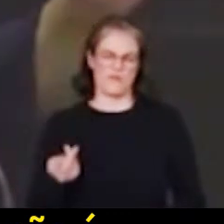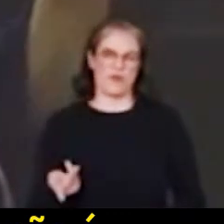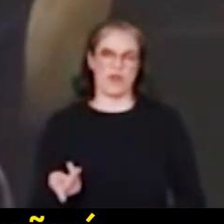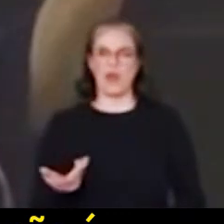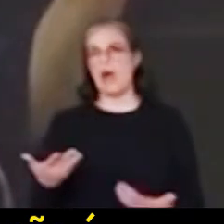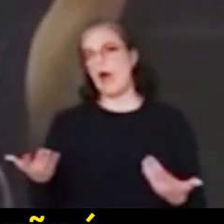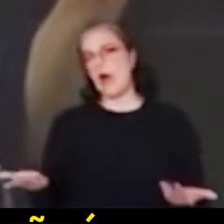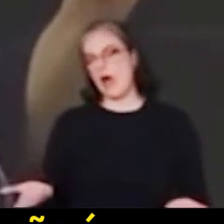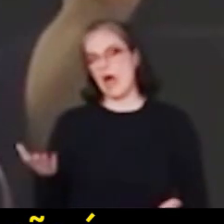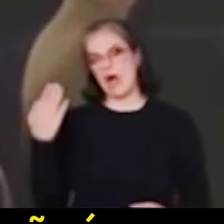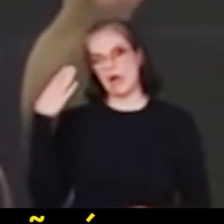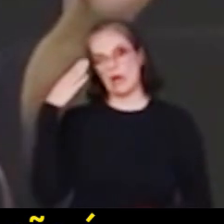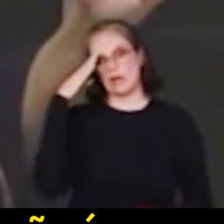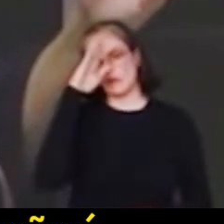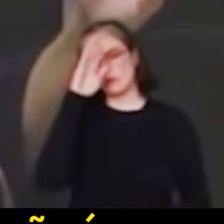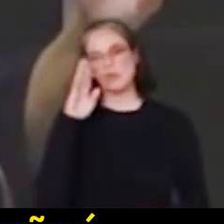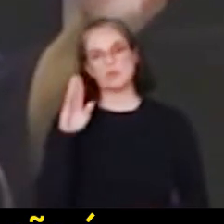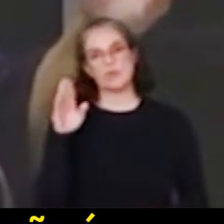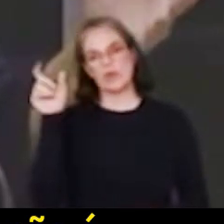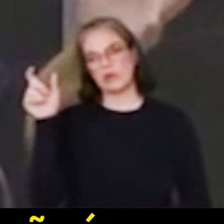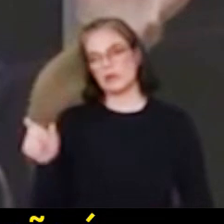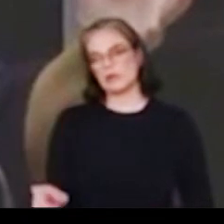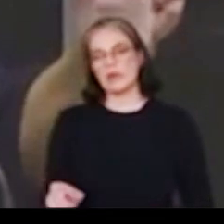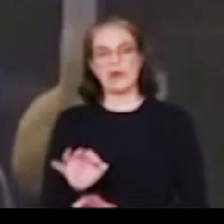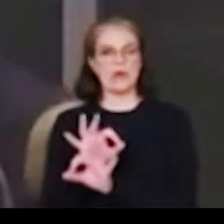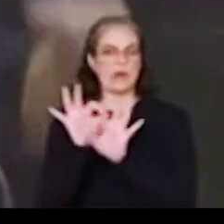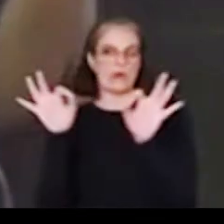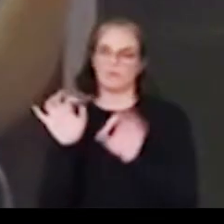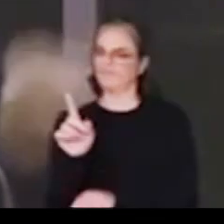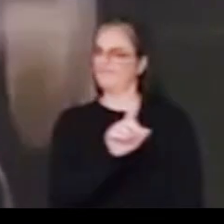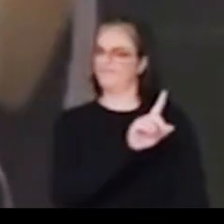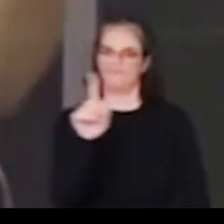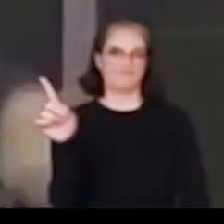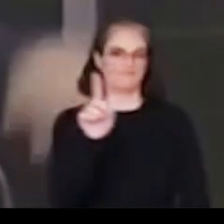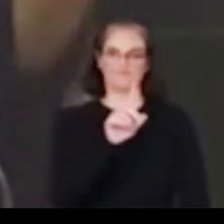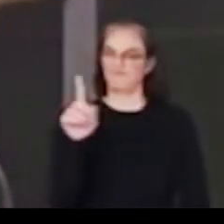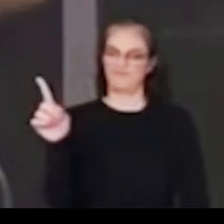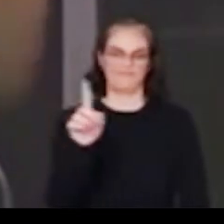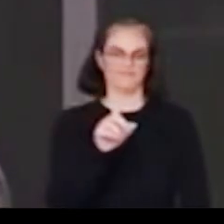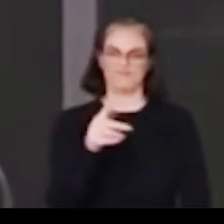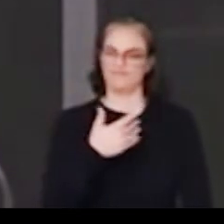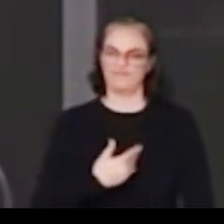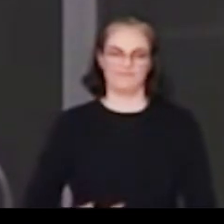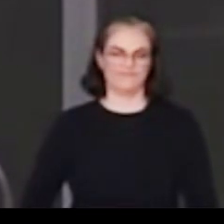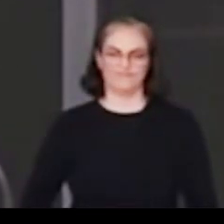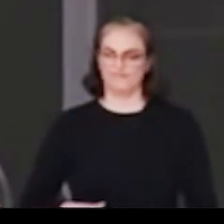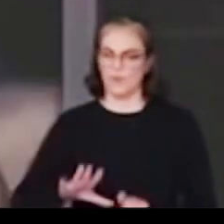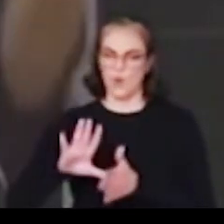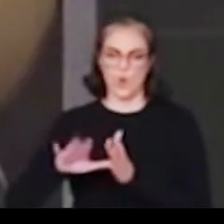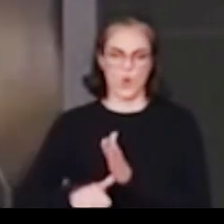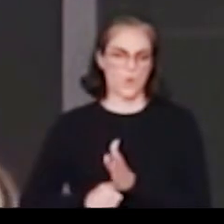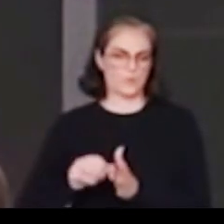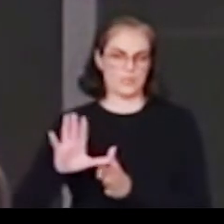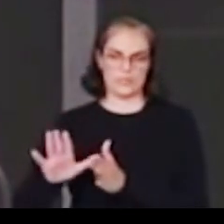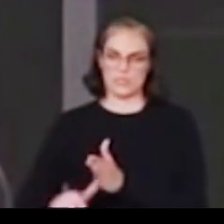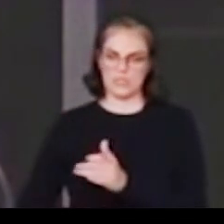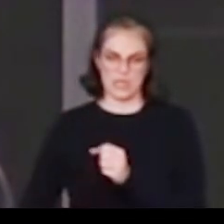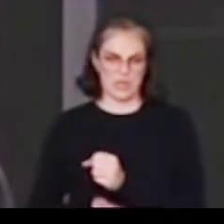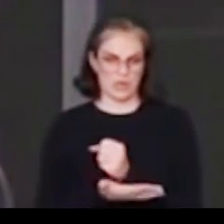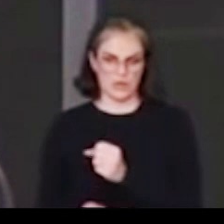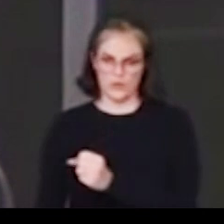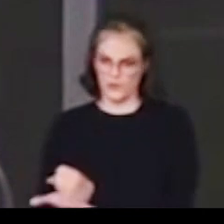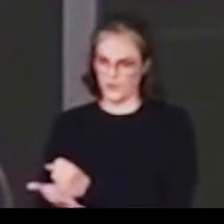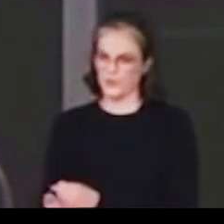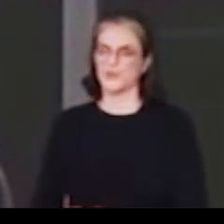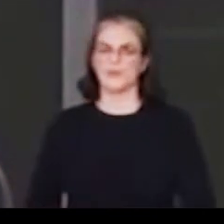Que Jair Bolsonaro é um poço de virtude, porque não é. É um governo com a corrupção hemorrágica. Um governo que